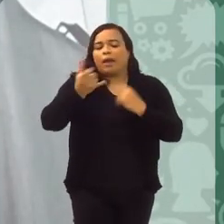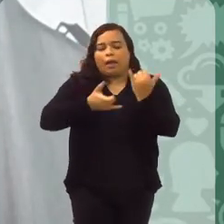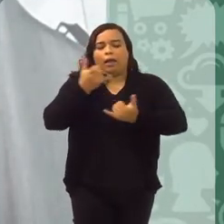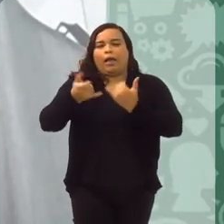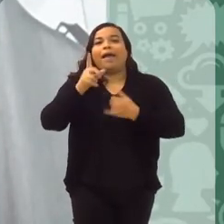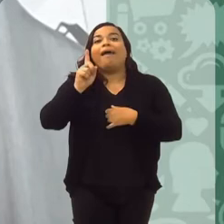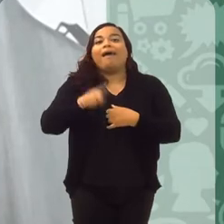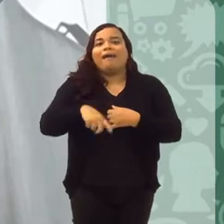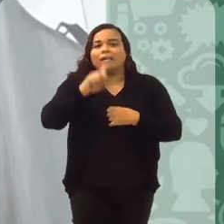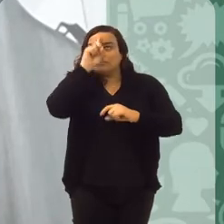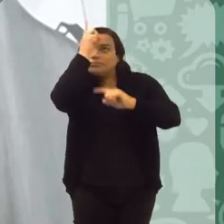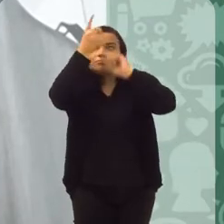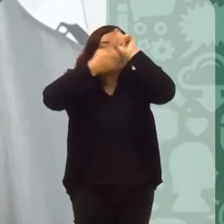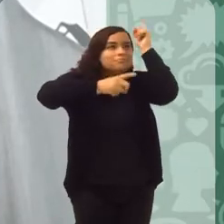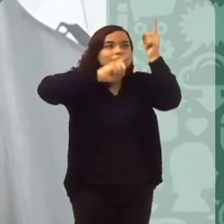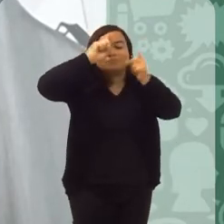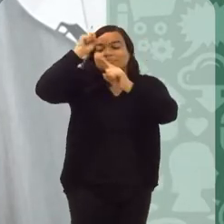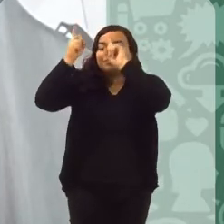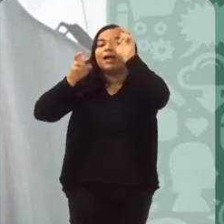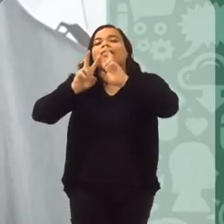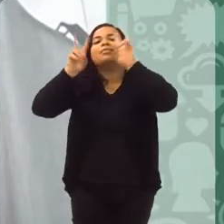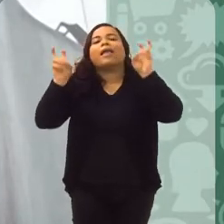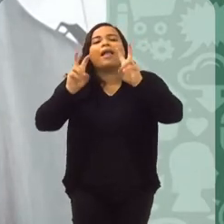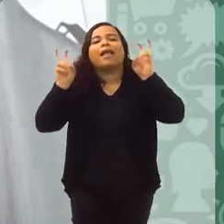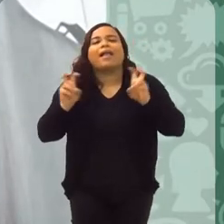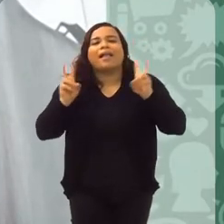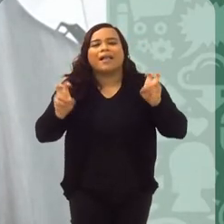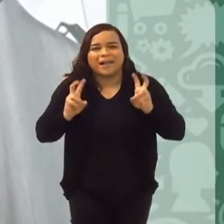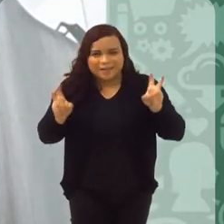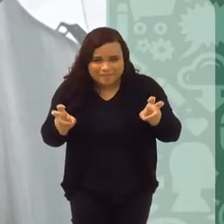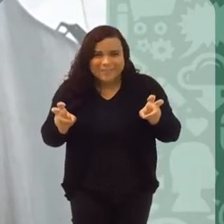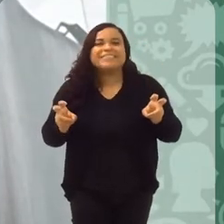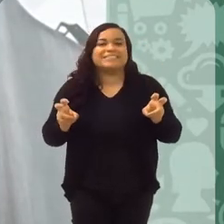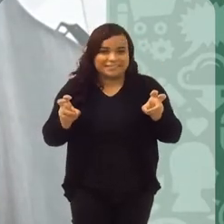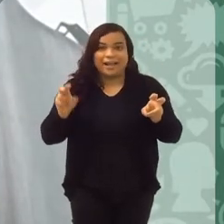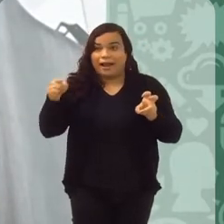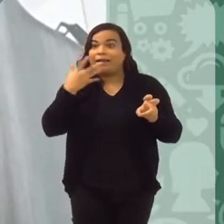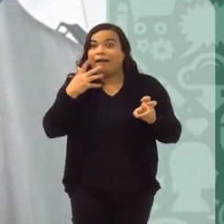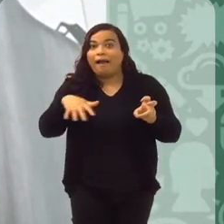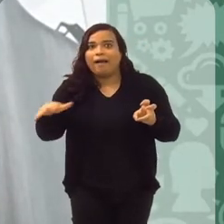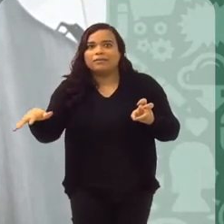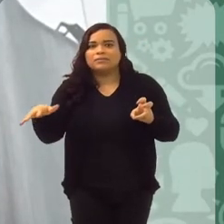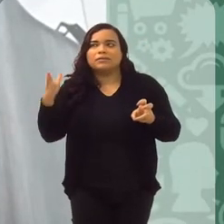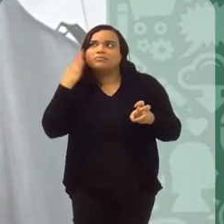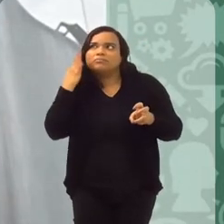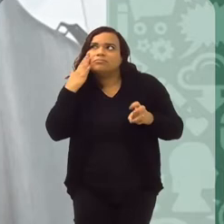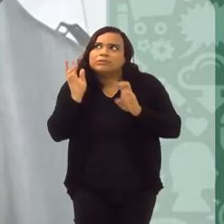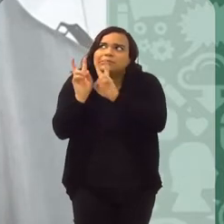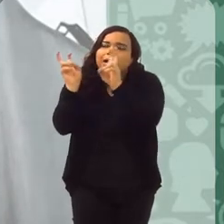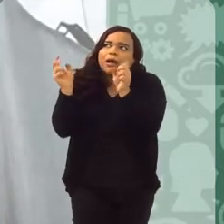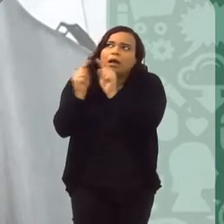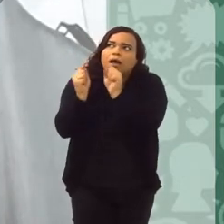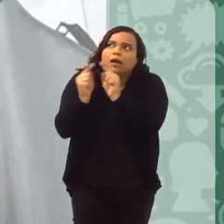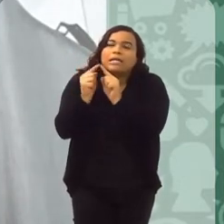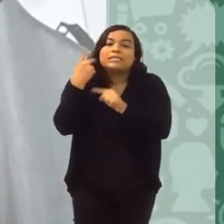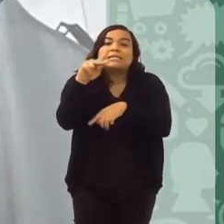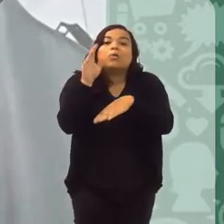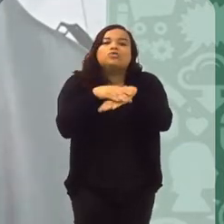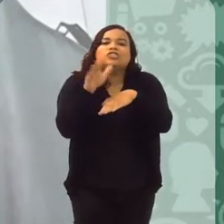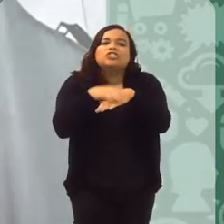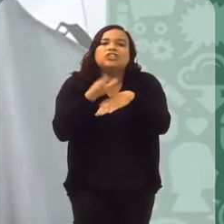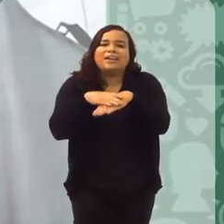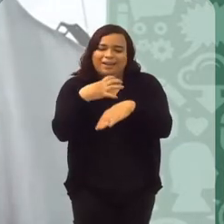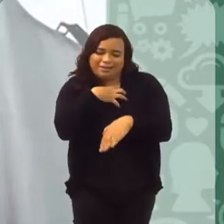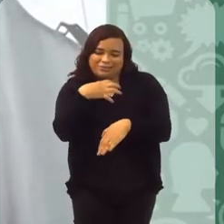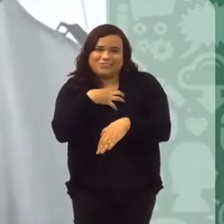um tema, né, que a criança traga, que o adulto traga. É como se você fosse executar a música à sua